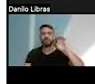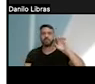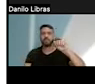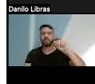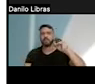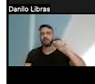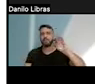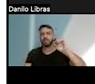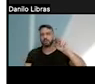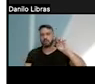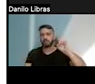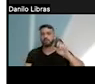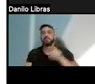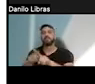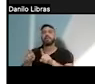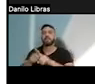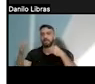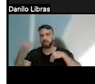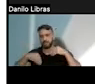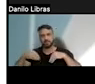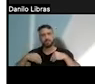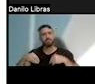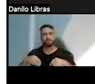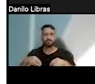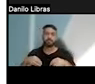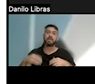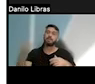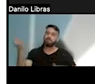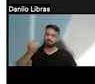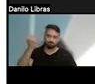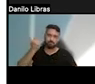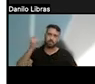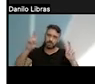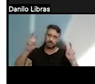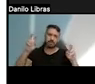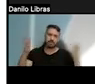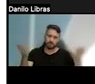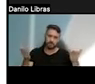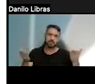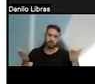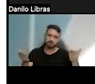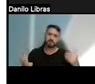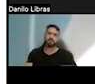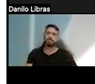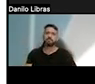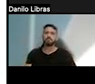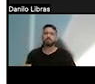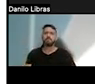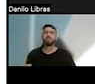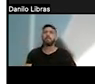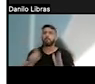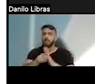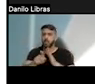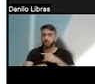sobre depressão, que são assuntos super importantes, assim, né? Perguntas,